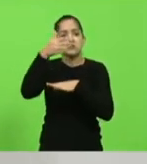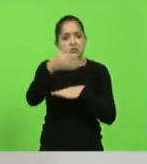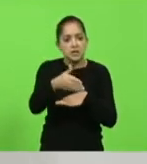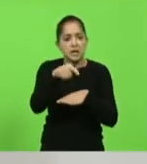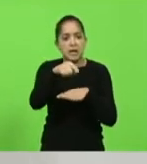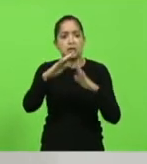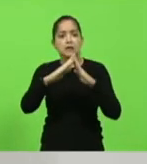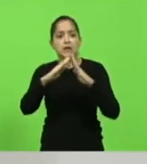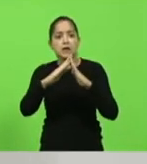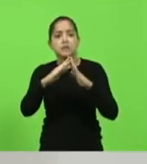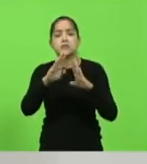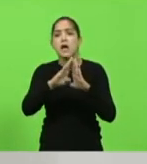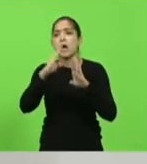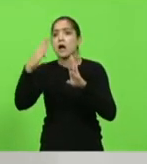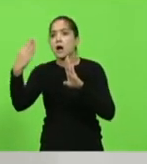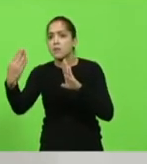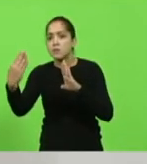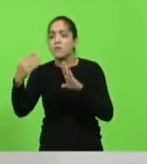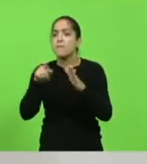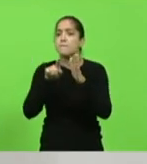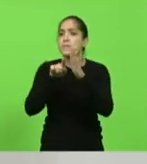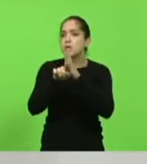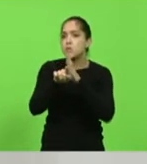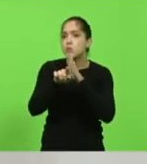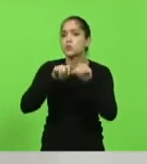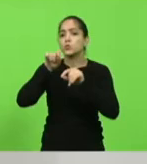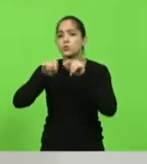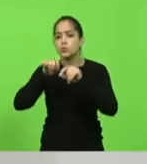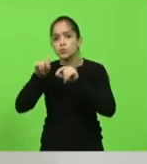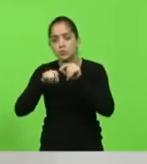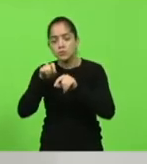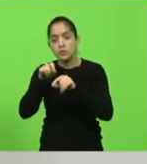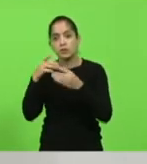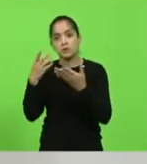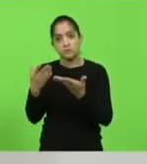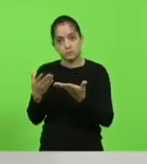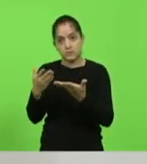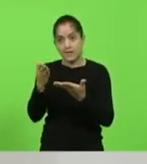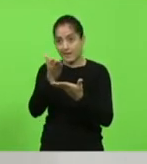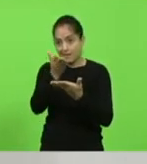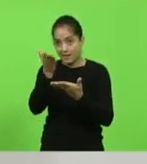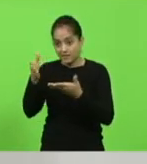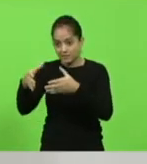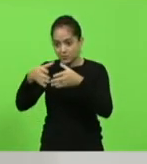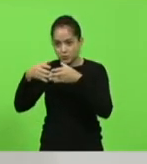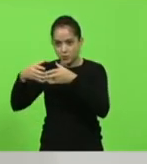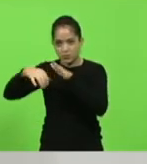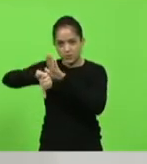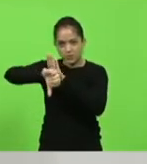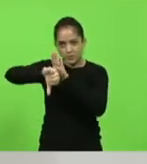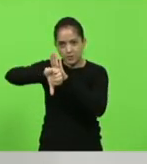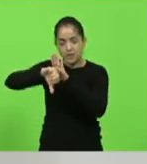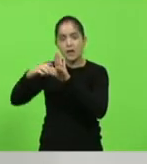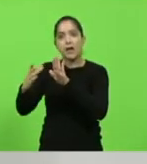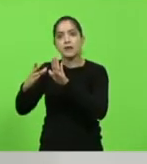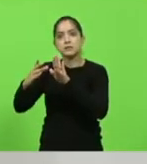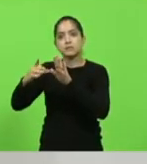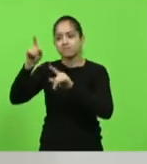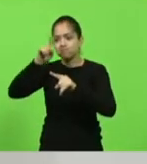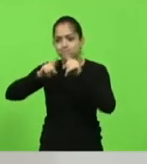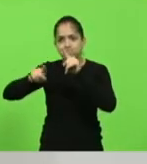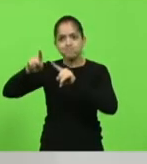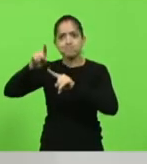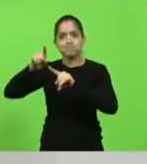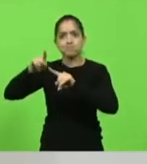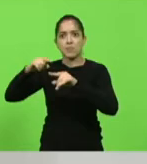dele que ele abre a porta pergunta o que é vai atender essas quadrilhas são as que dominam as